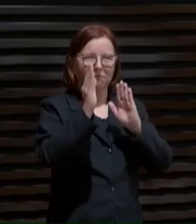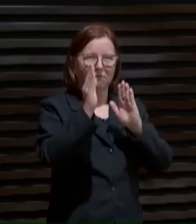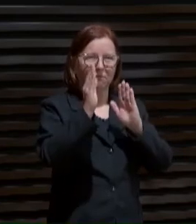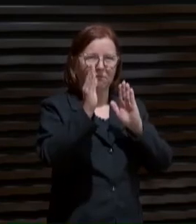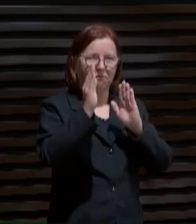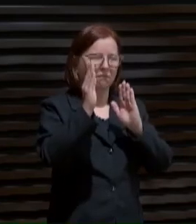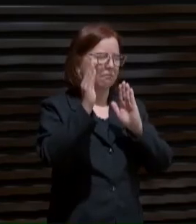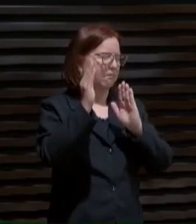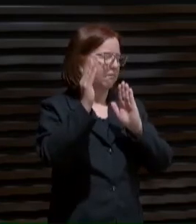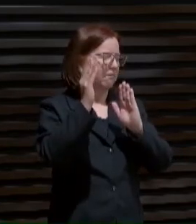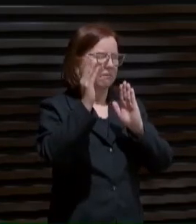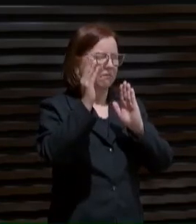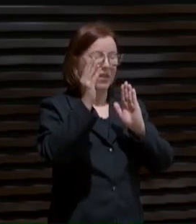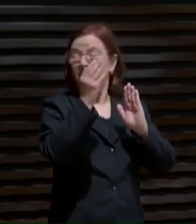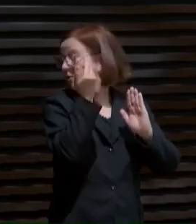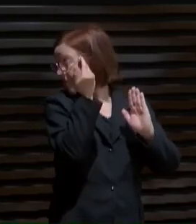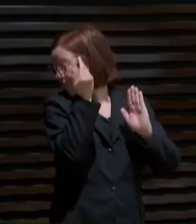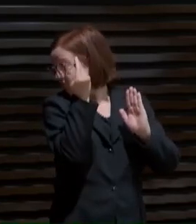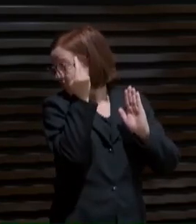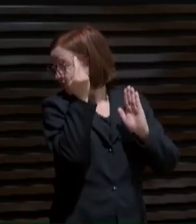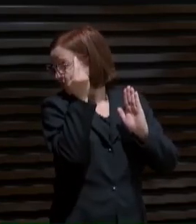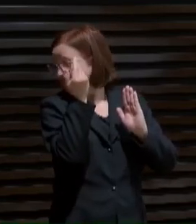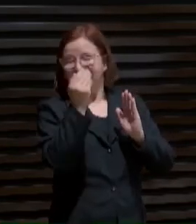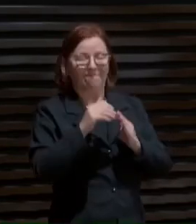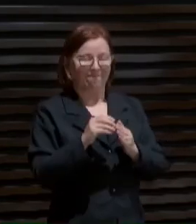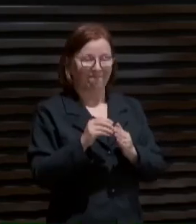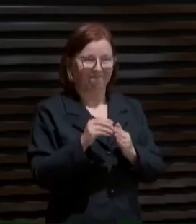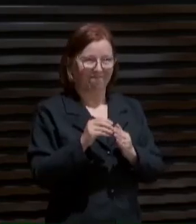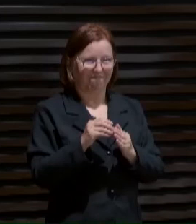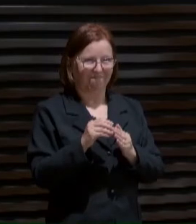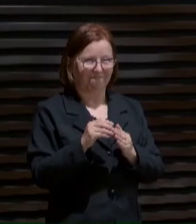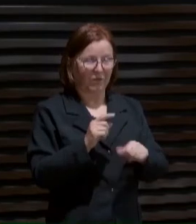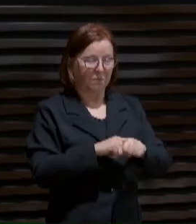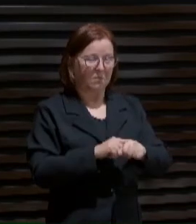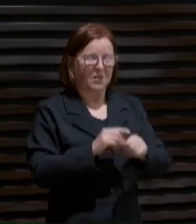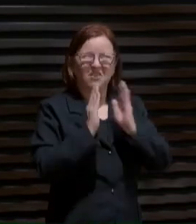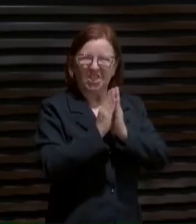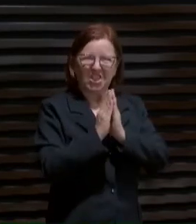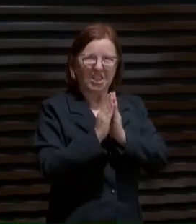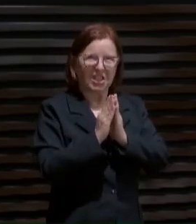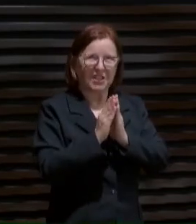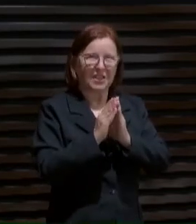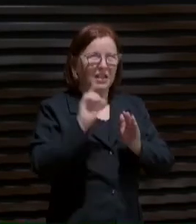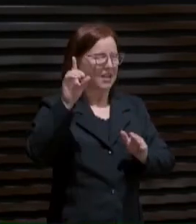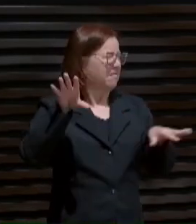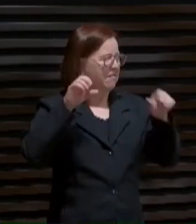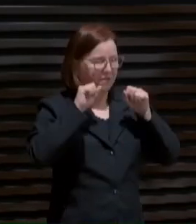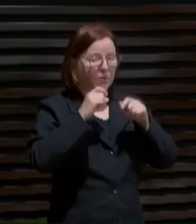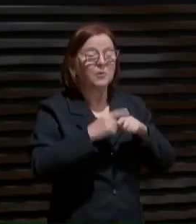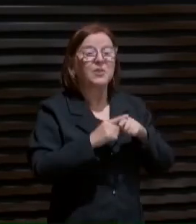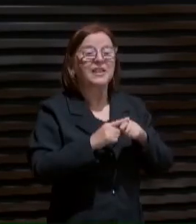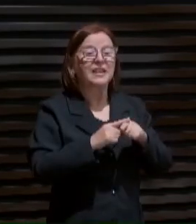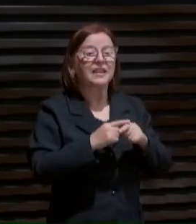multiplicas as vossas orações não as ouço é porque as vossas mãos estão